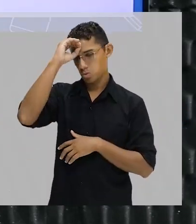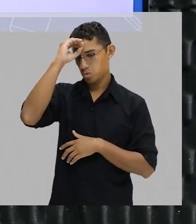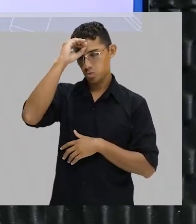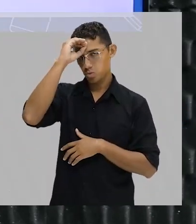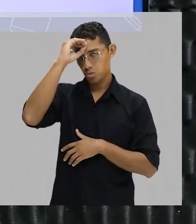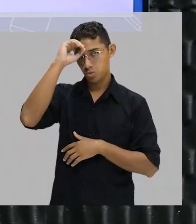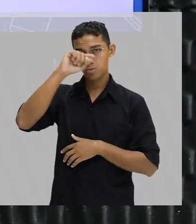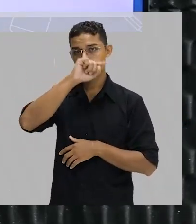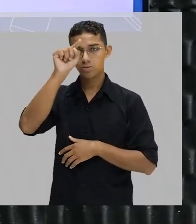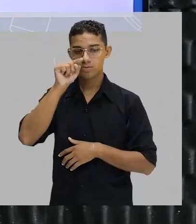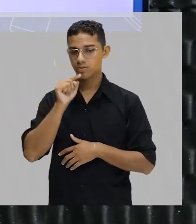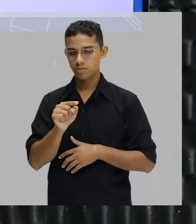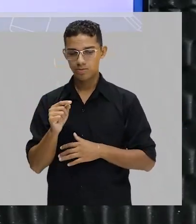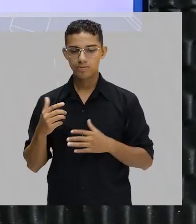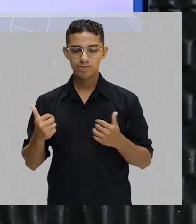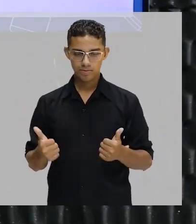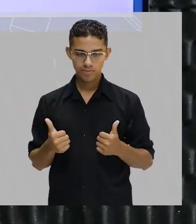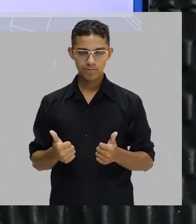ambígua.